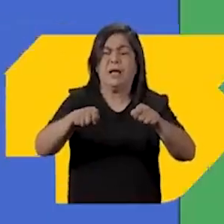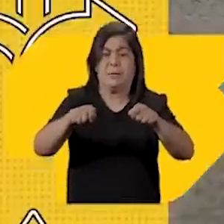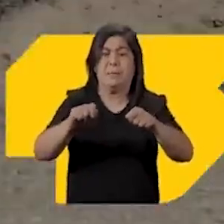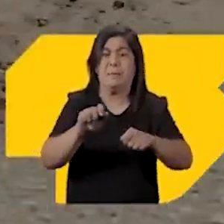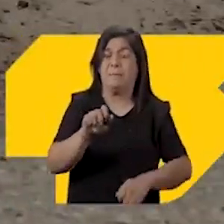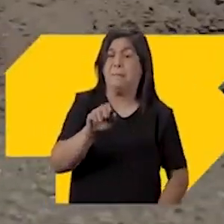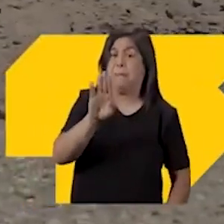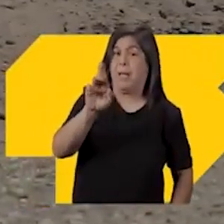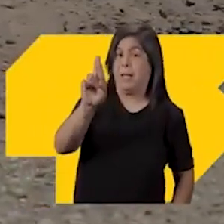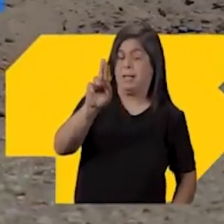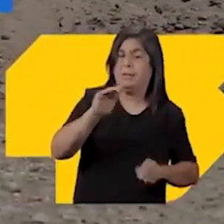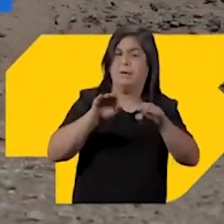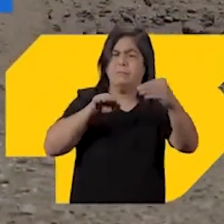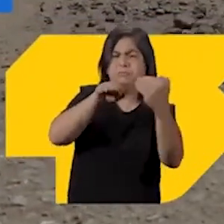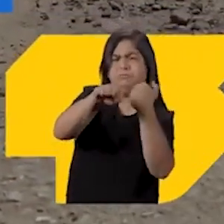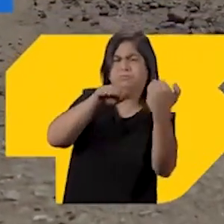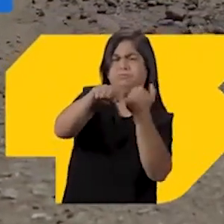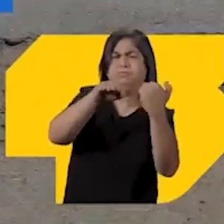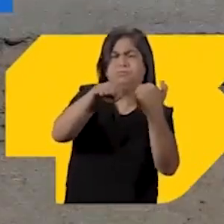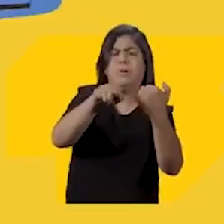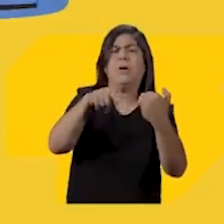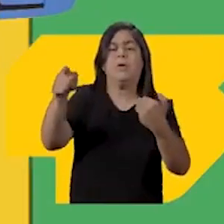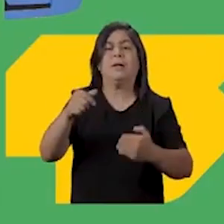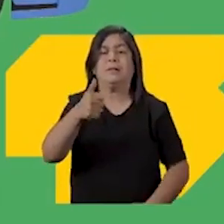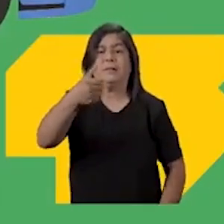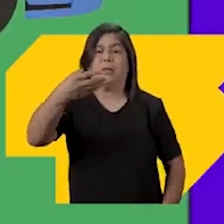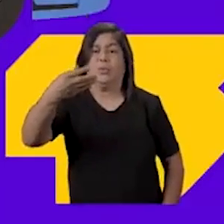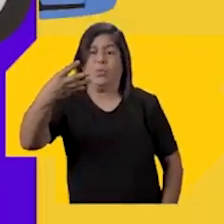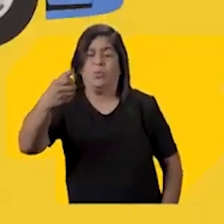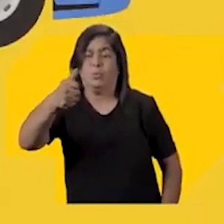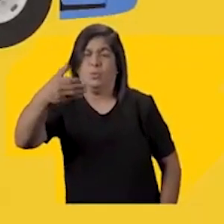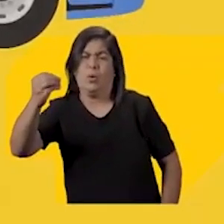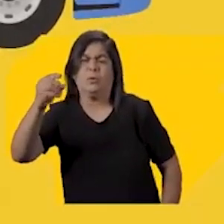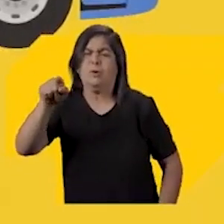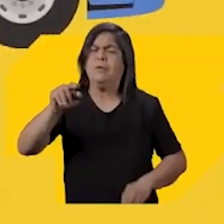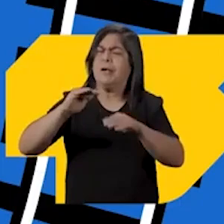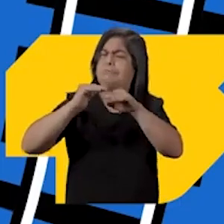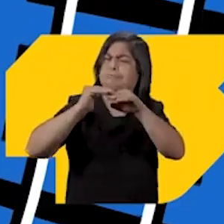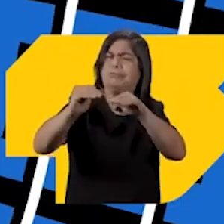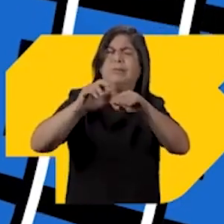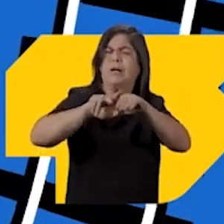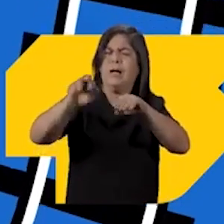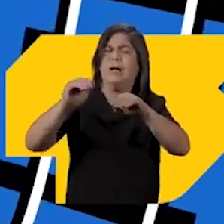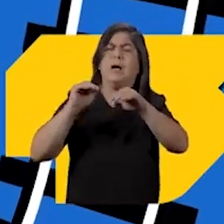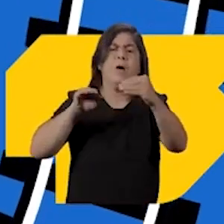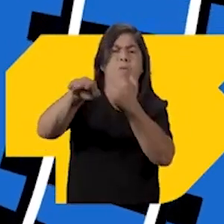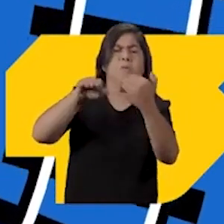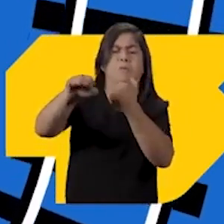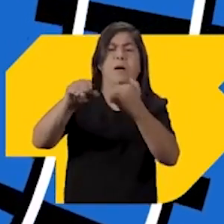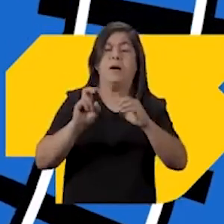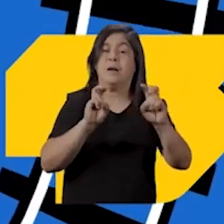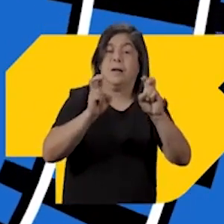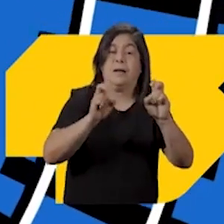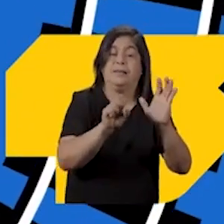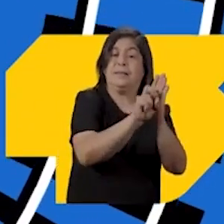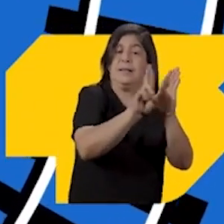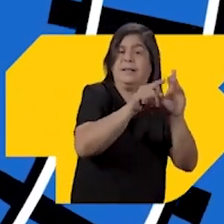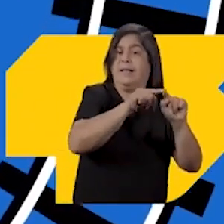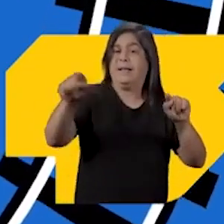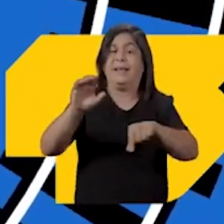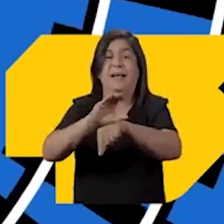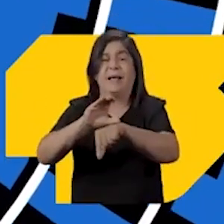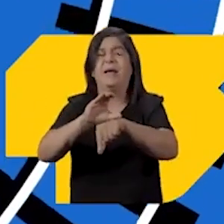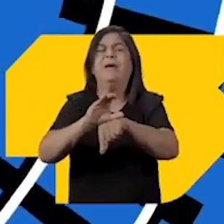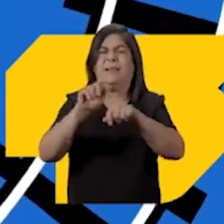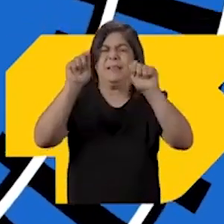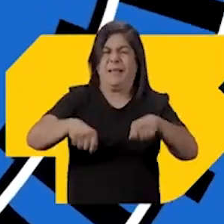Pedro é mais emprego. E vai viabilizar a duplicação da BR-230, articular a duplicação da BR-104 e reativar os 30 quilômetros da linha